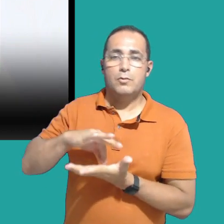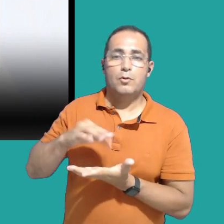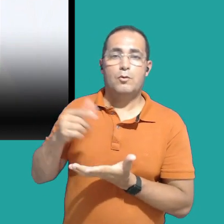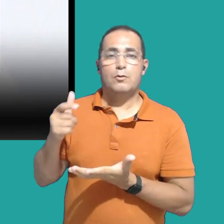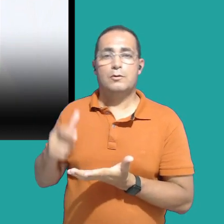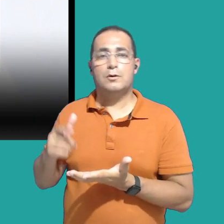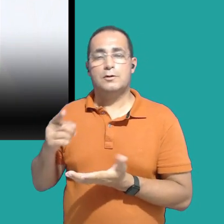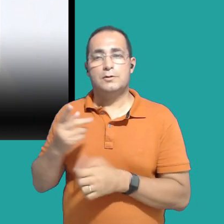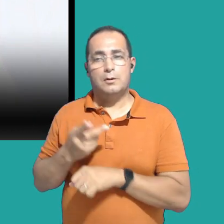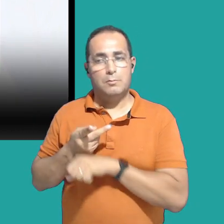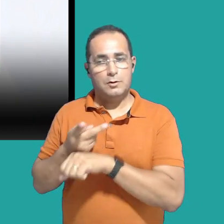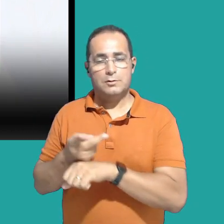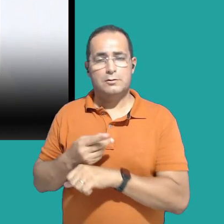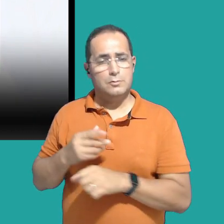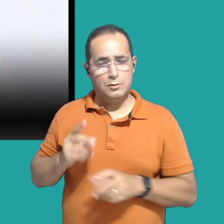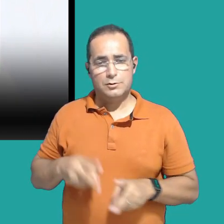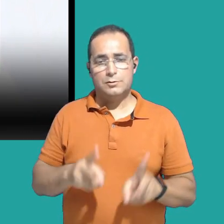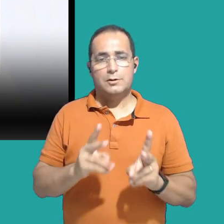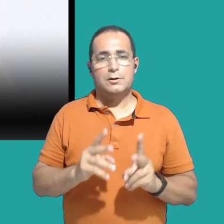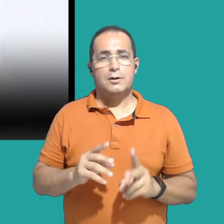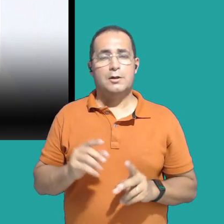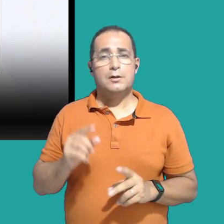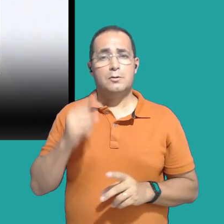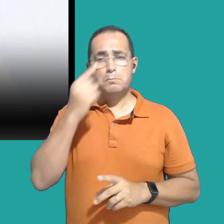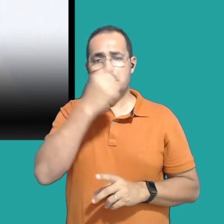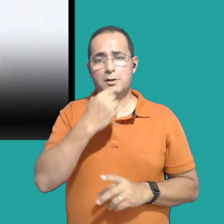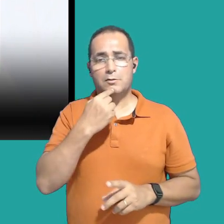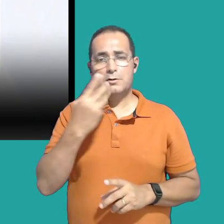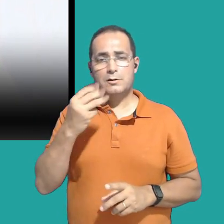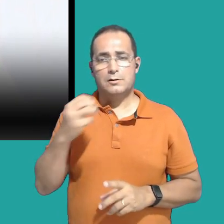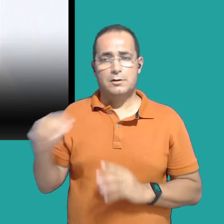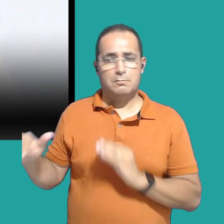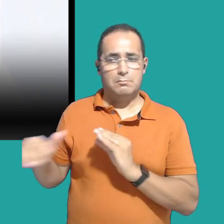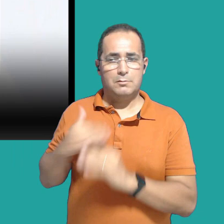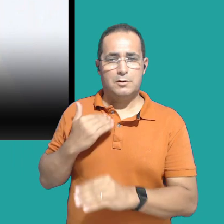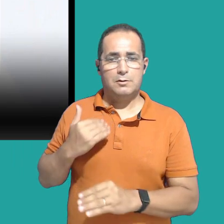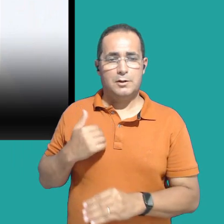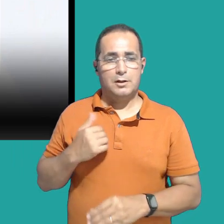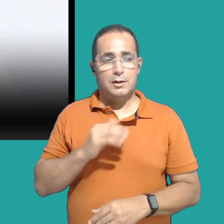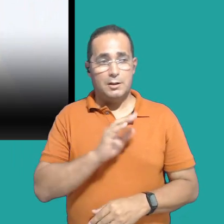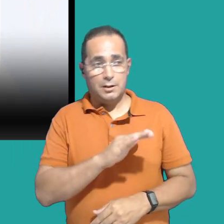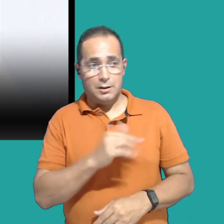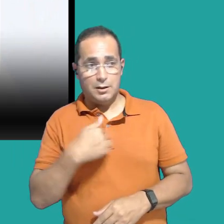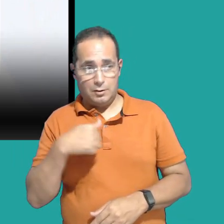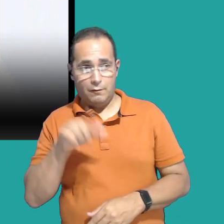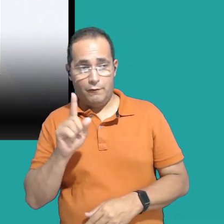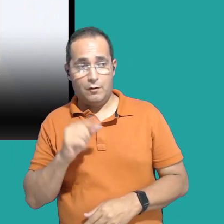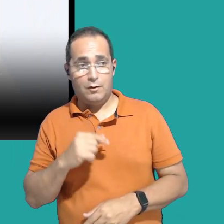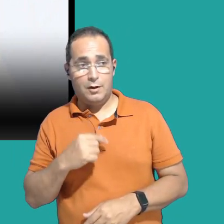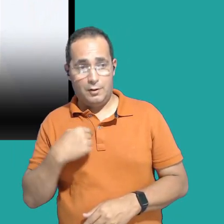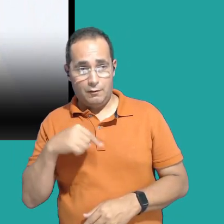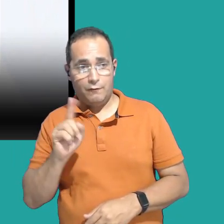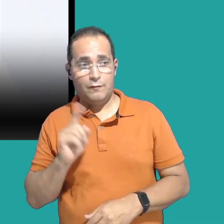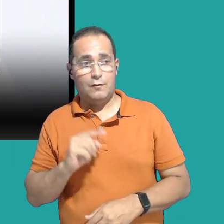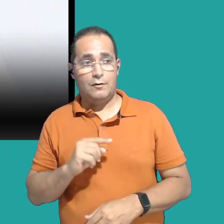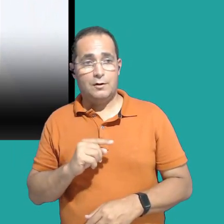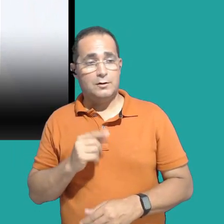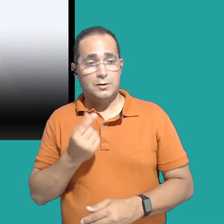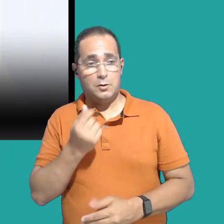isso, assim, a localização e tudo. Então, eu estava procurando, continuei procurando. Aí, meia hora depois, a Lívia falou comigo. Disse,